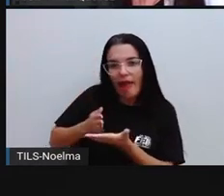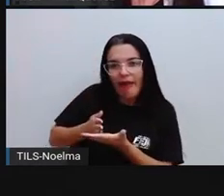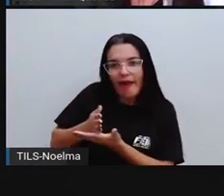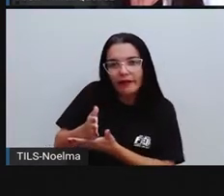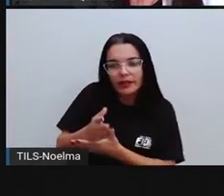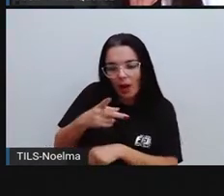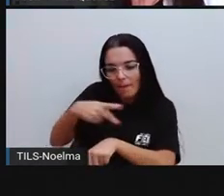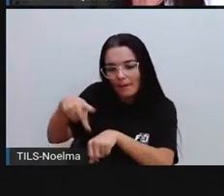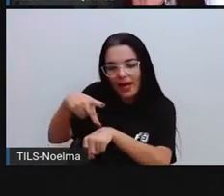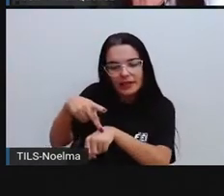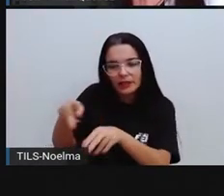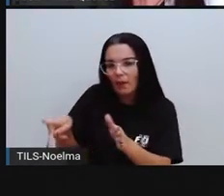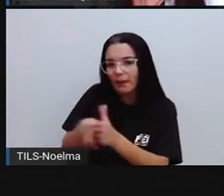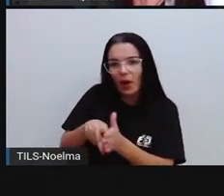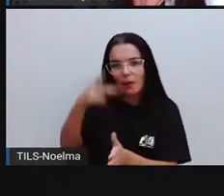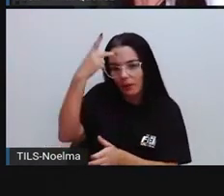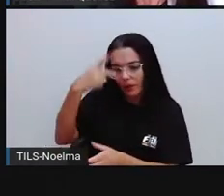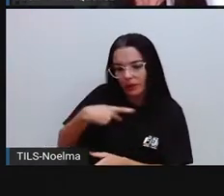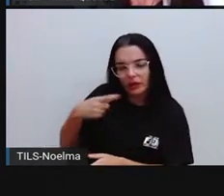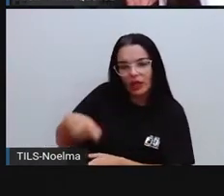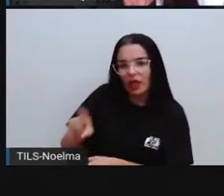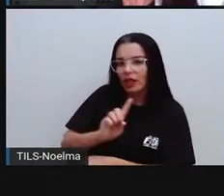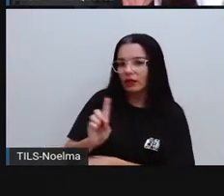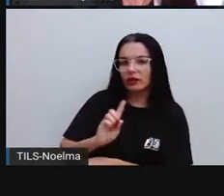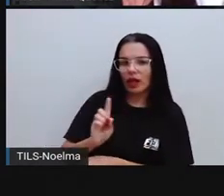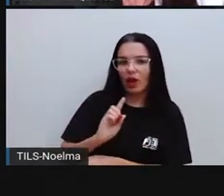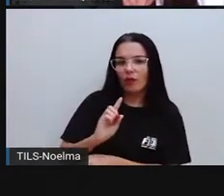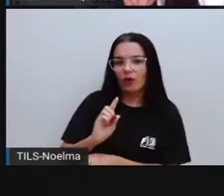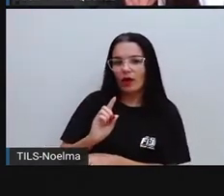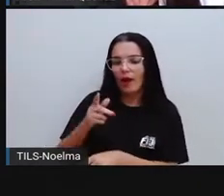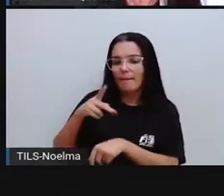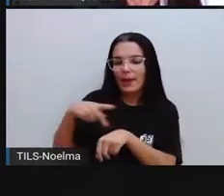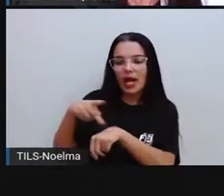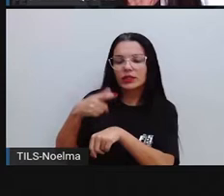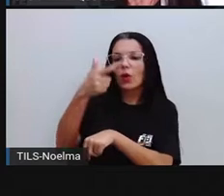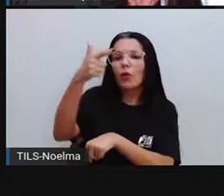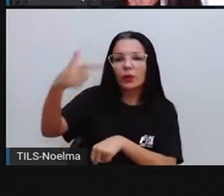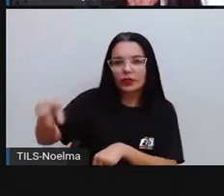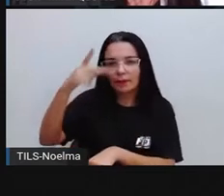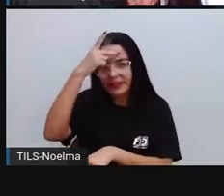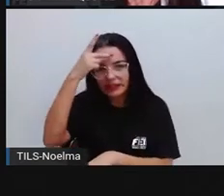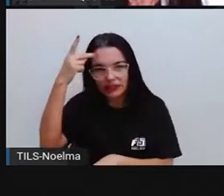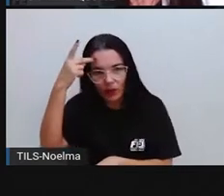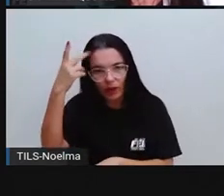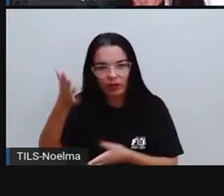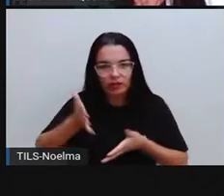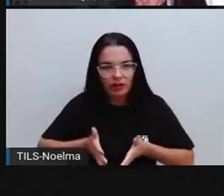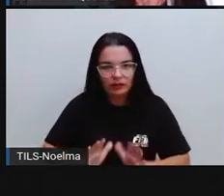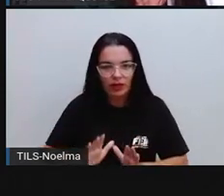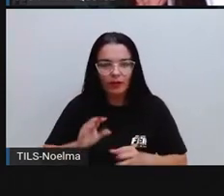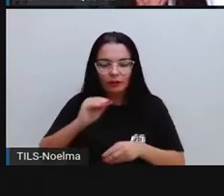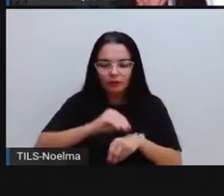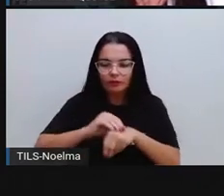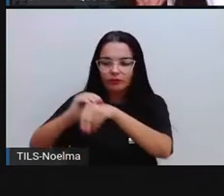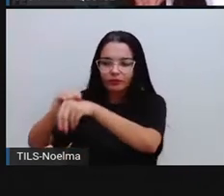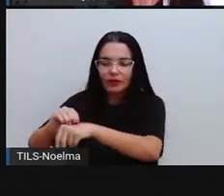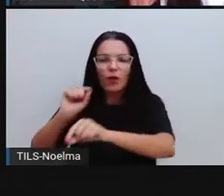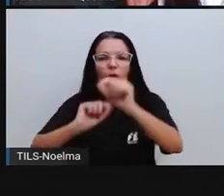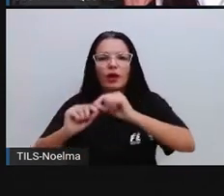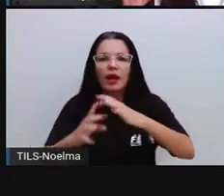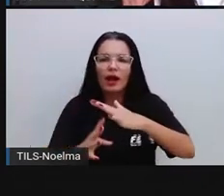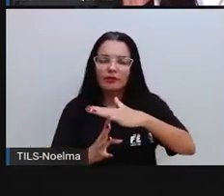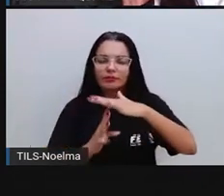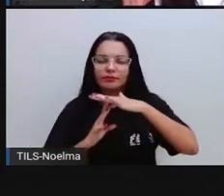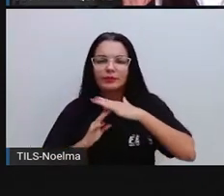como objetivo viver ali. A imigração ela acontece, portanto, quando as pessoas elas saem do seu país natal e